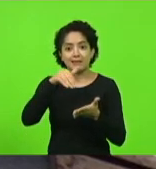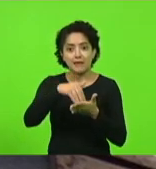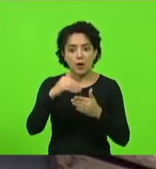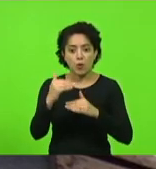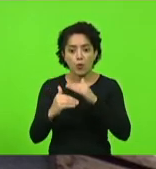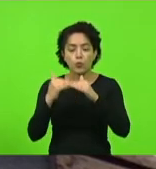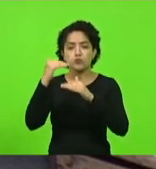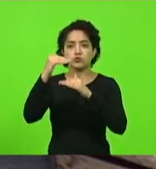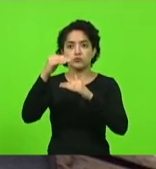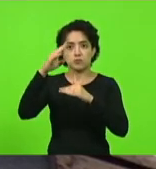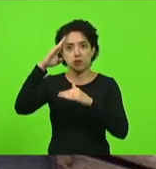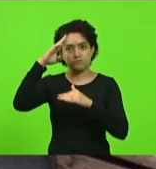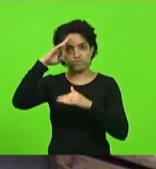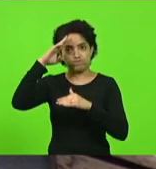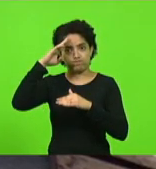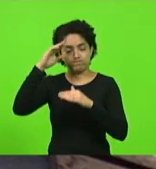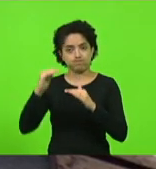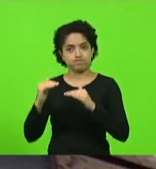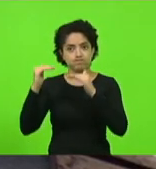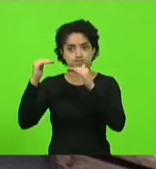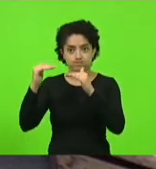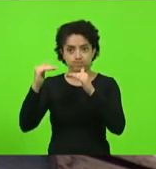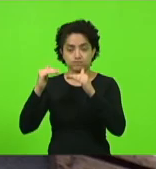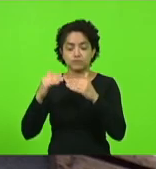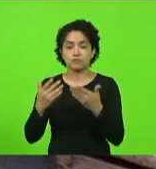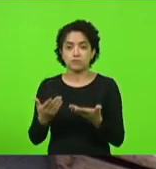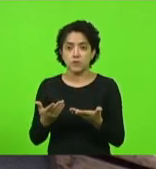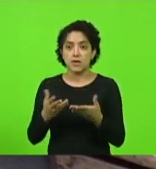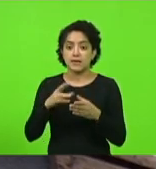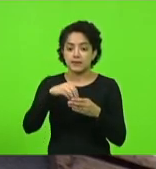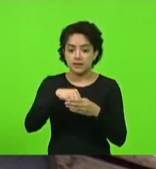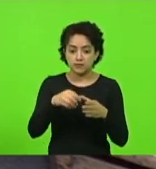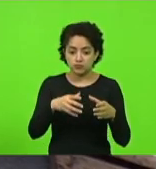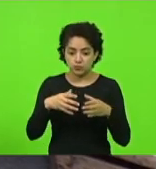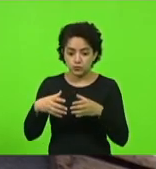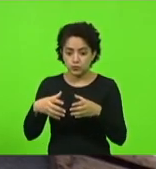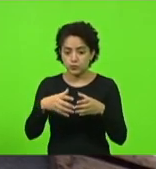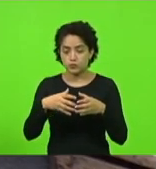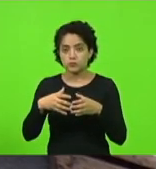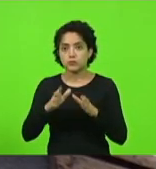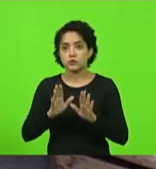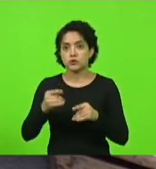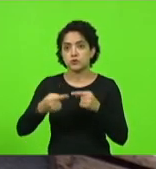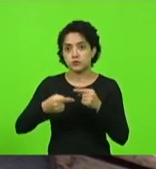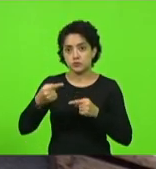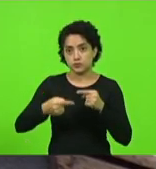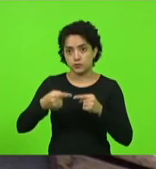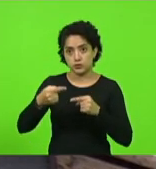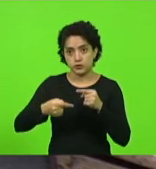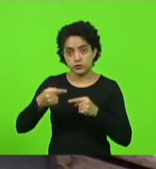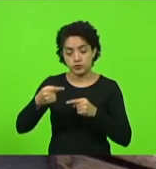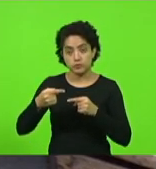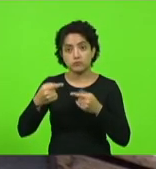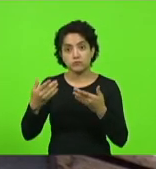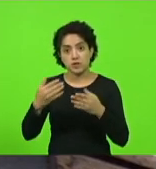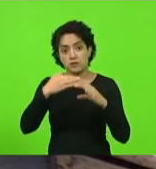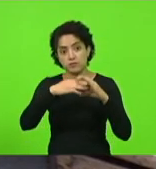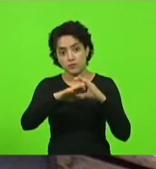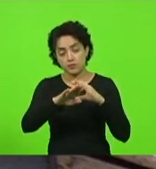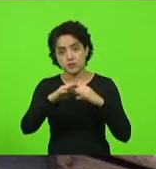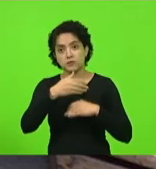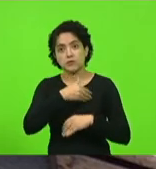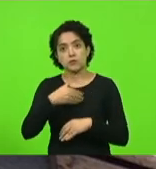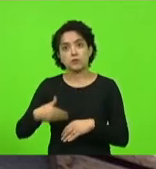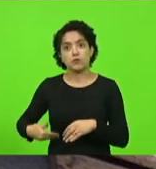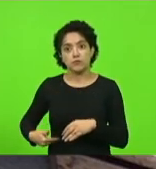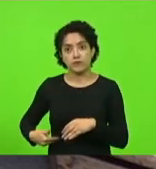subtenente. E, inclusive, dentro das corporações, a gente já discutiu bastante e deve estar sendo encaminhado para o governo do Estado nos próximos